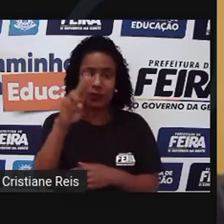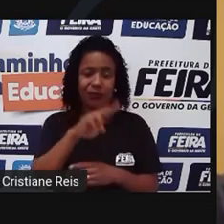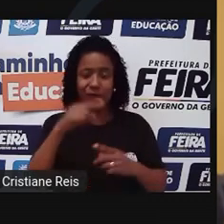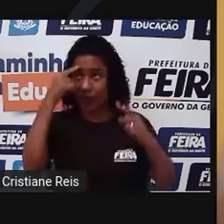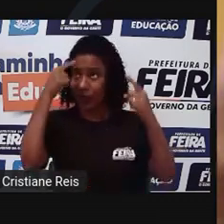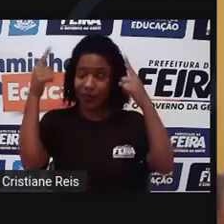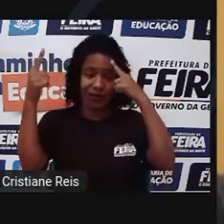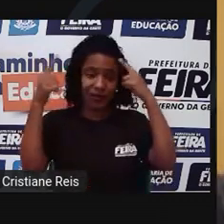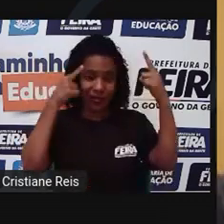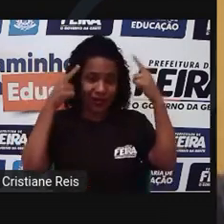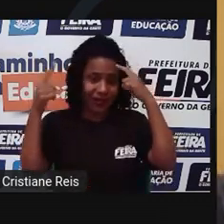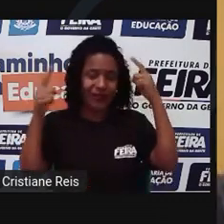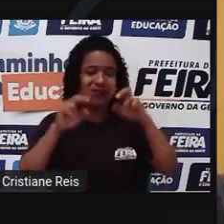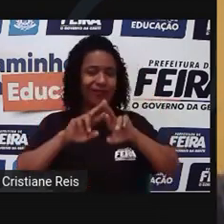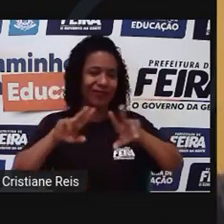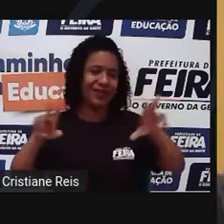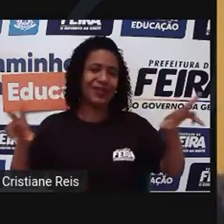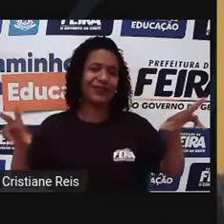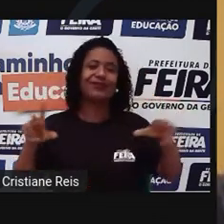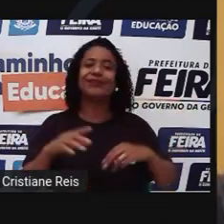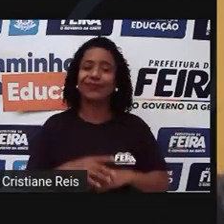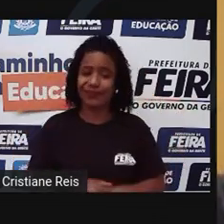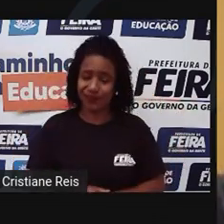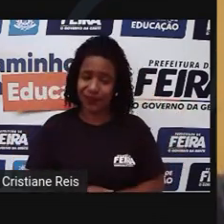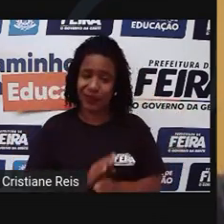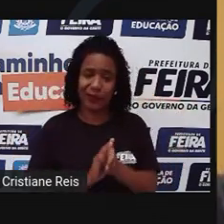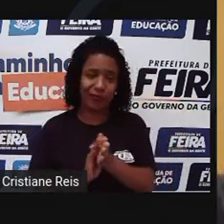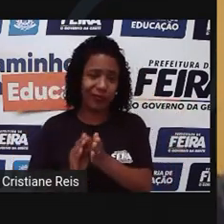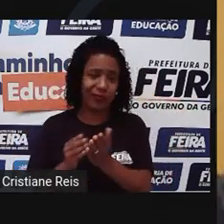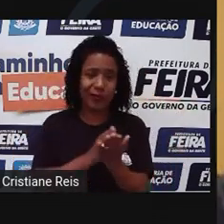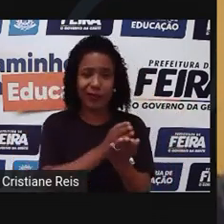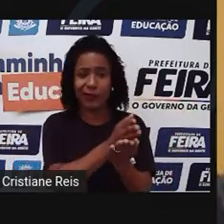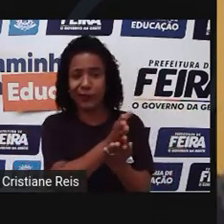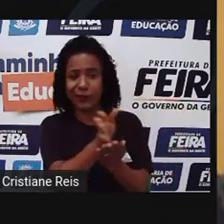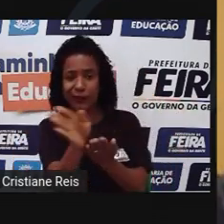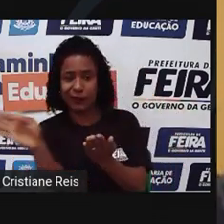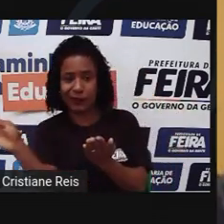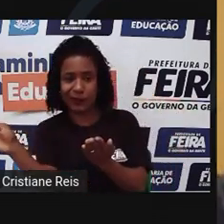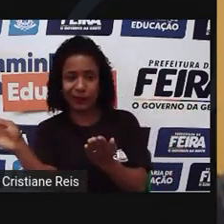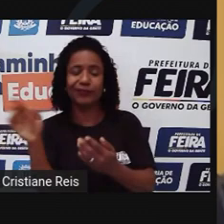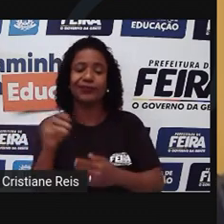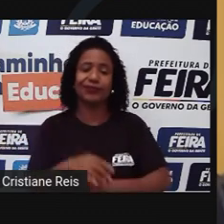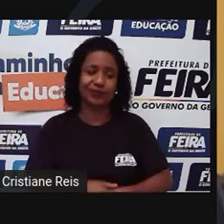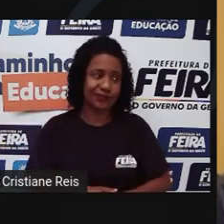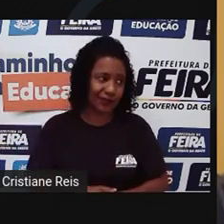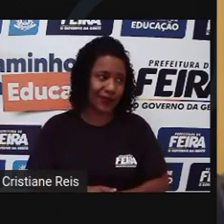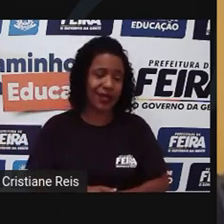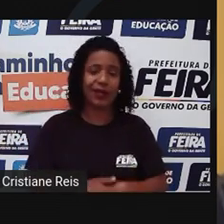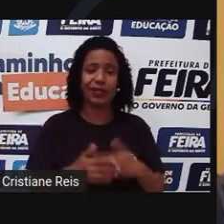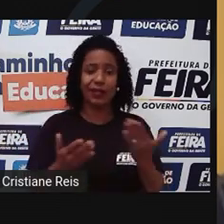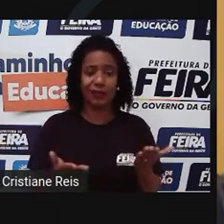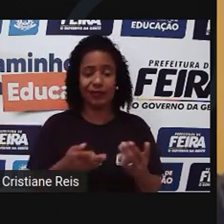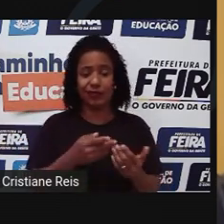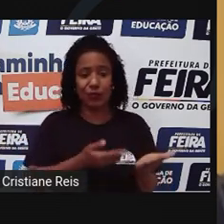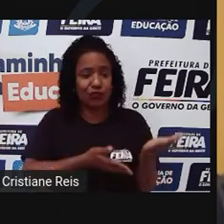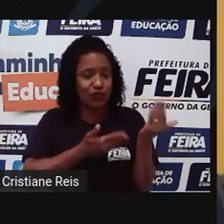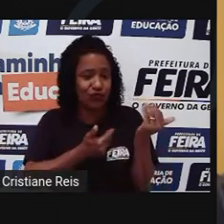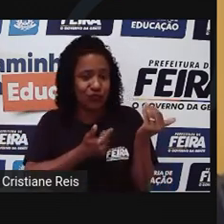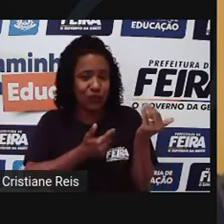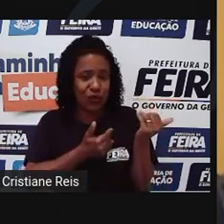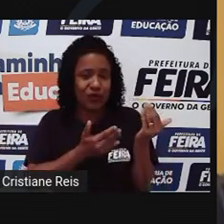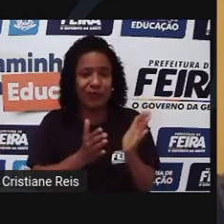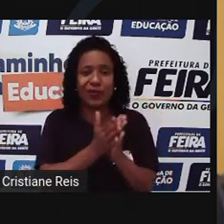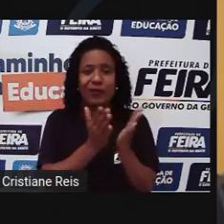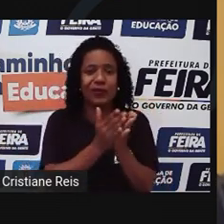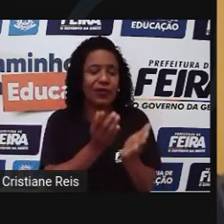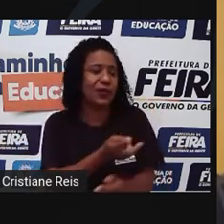ideias, inovações, e acabam parando pelo caminho. Então ele começa o ensino médio, jovem, pobre, e não termina. Ele fala, para